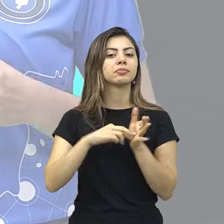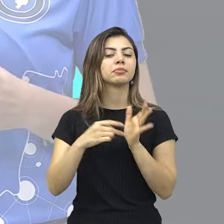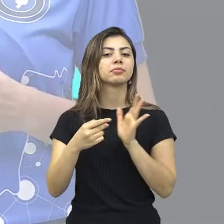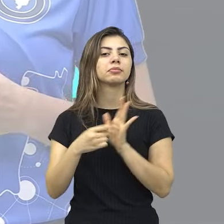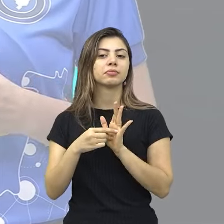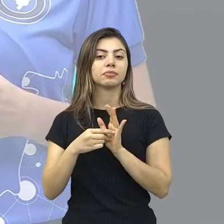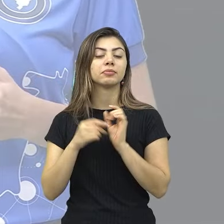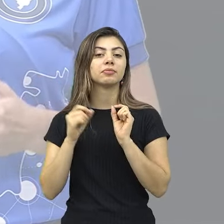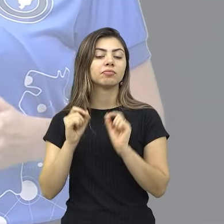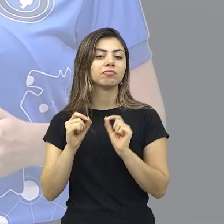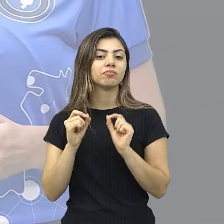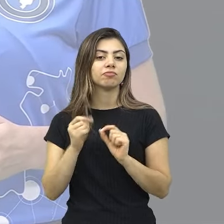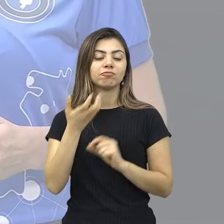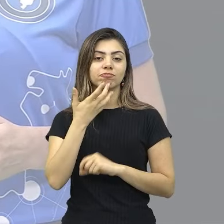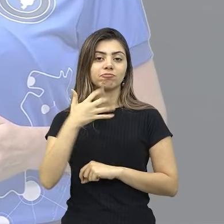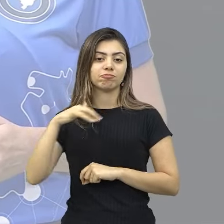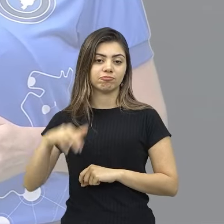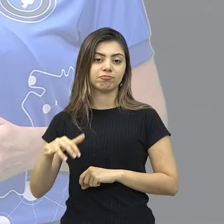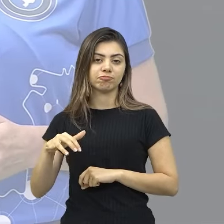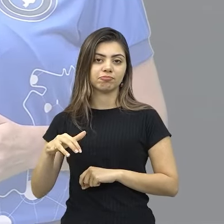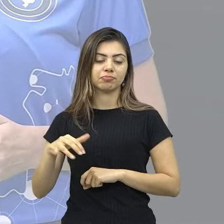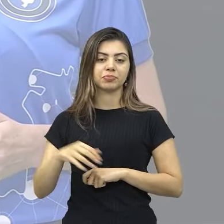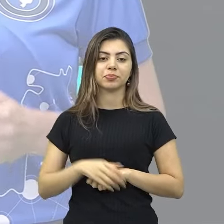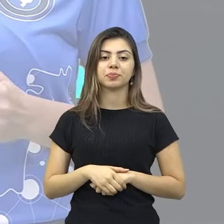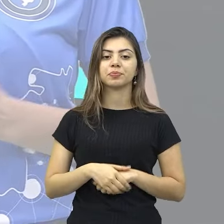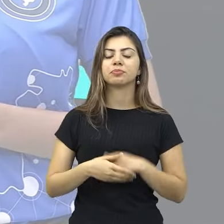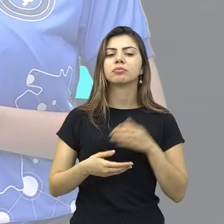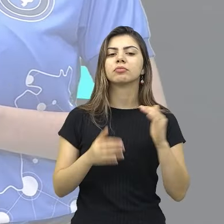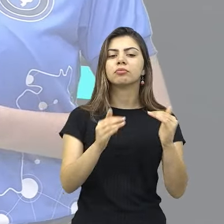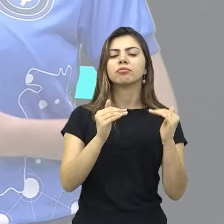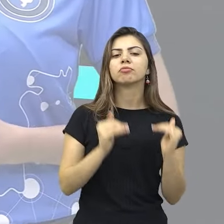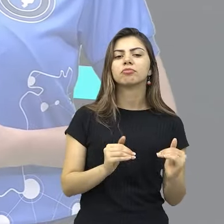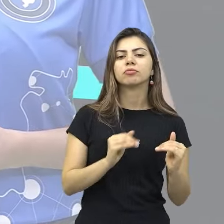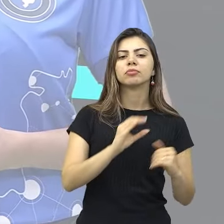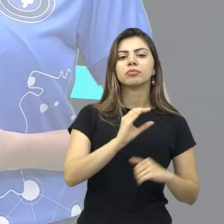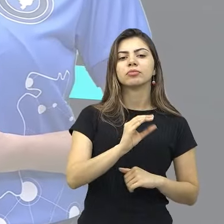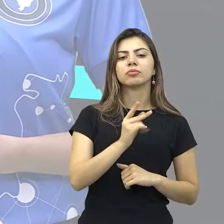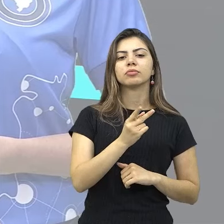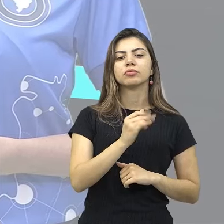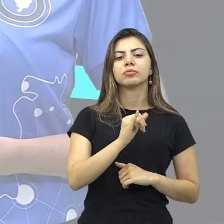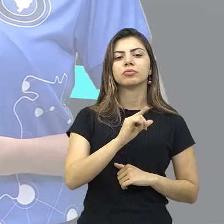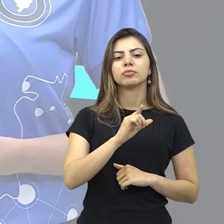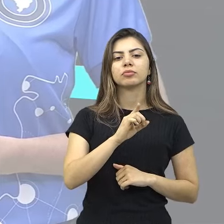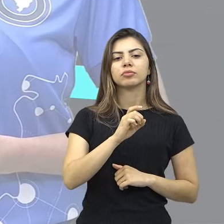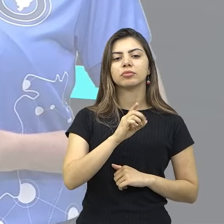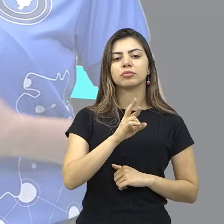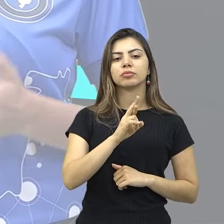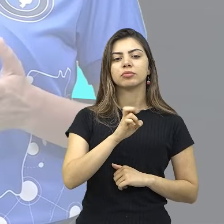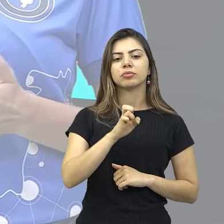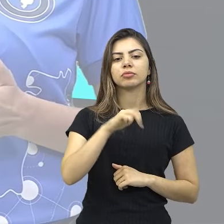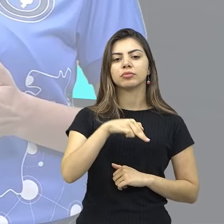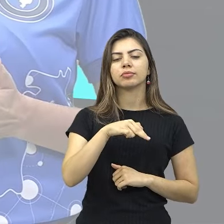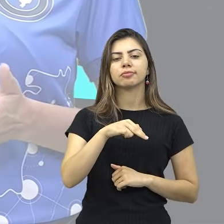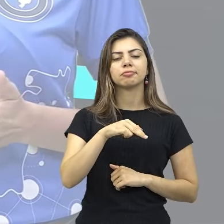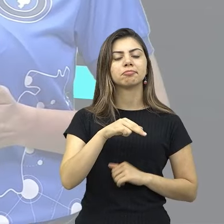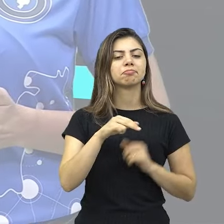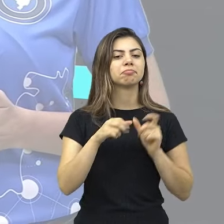child, child, que significa criança. E ali no finalzinho, palavra children,